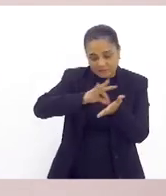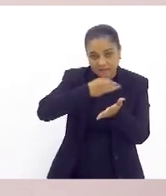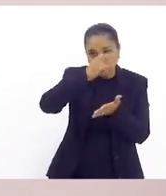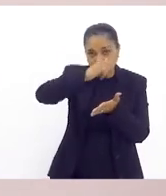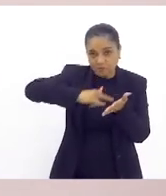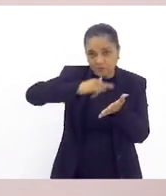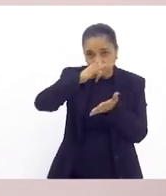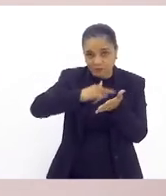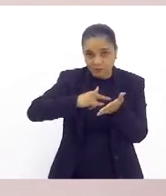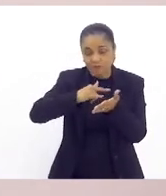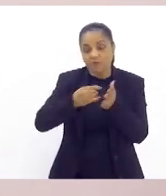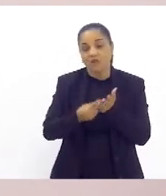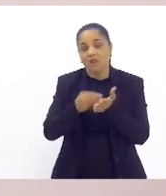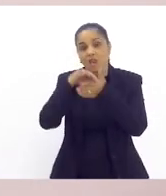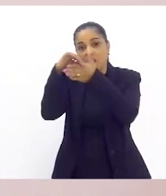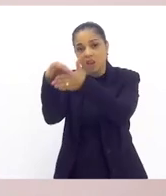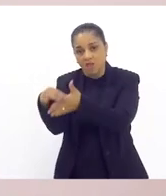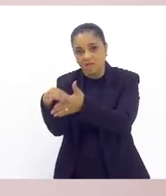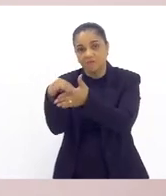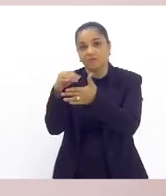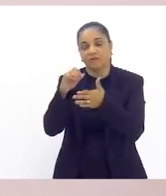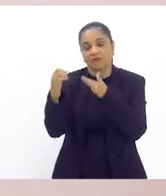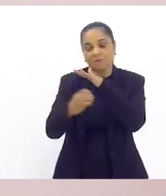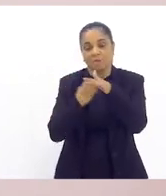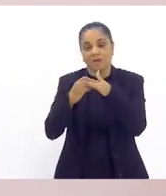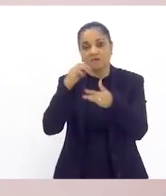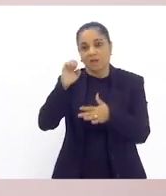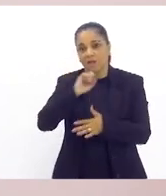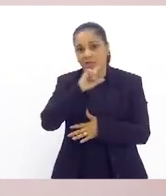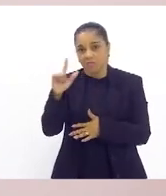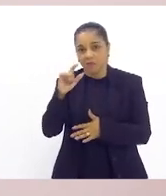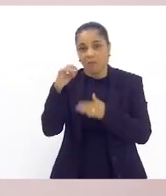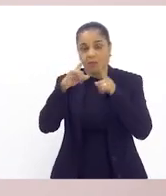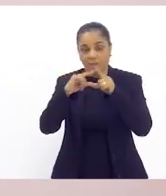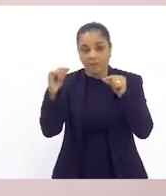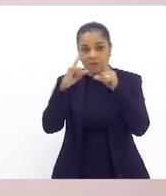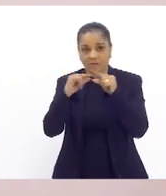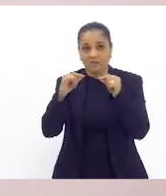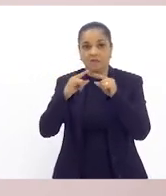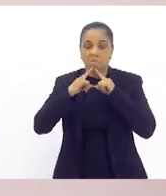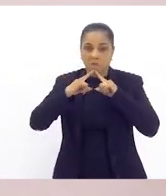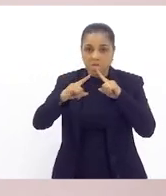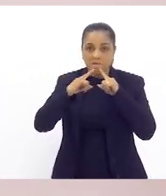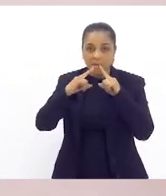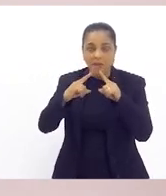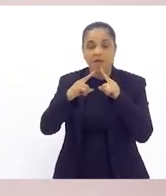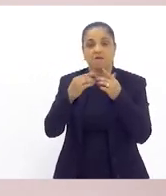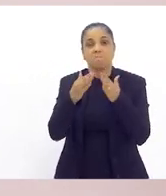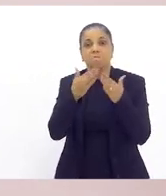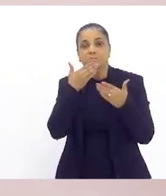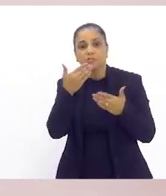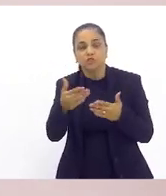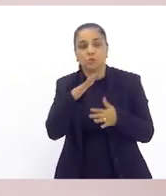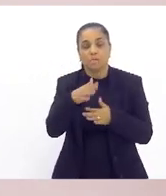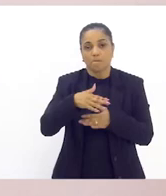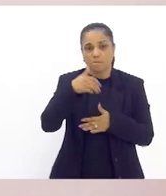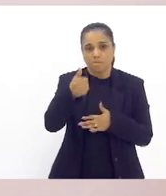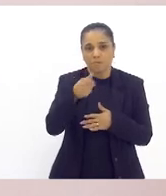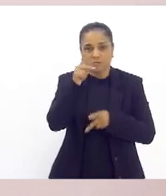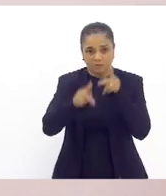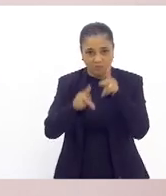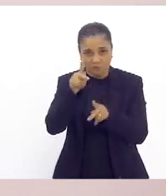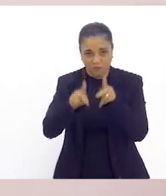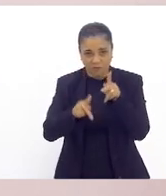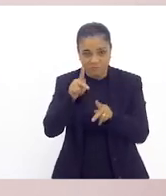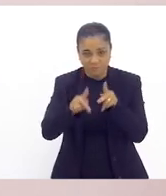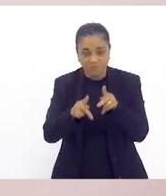para a gente poder levar lá na anel em Brasília e protestar e reivindicar as melhorias que a população tanto nos cobras